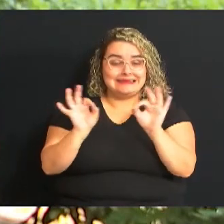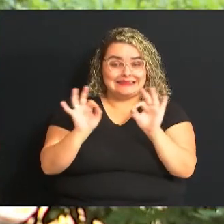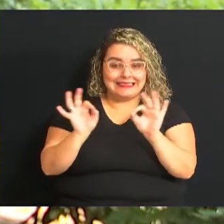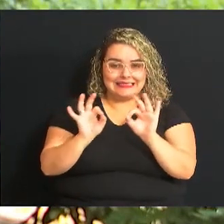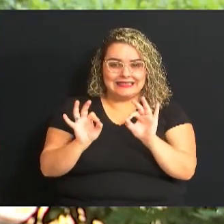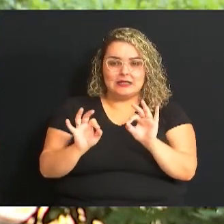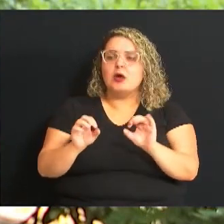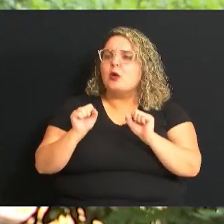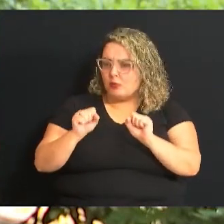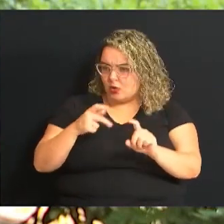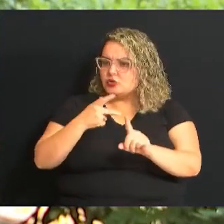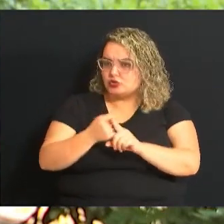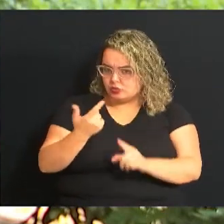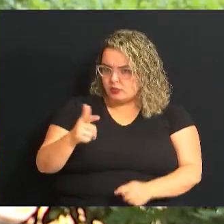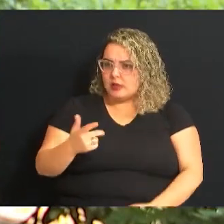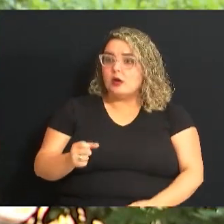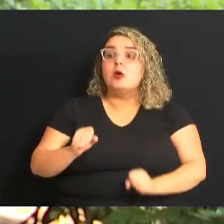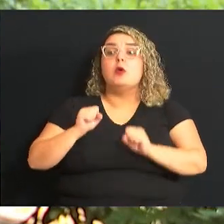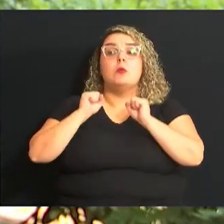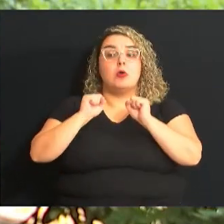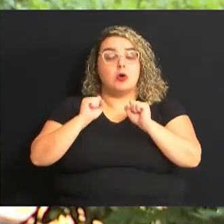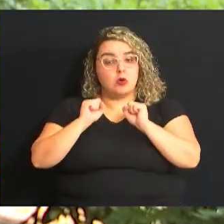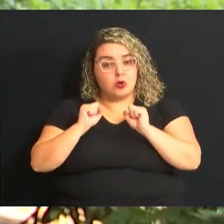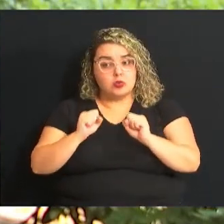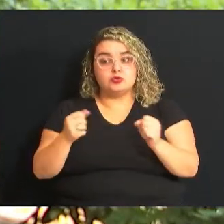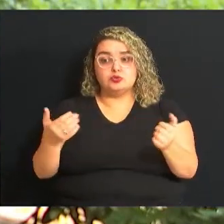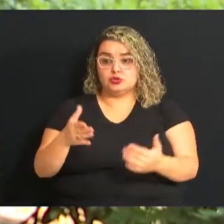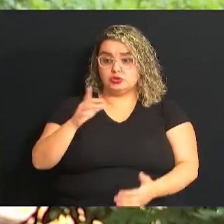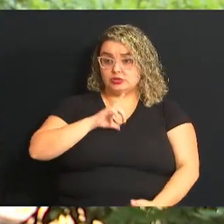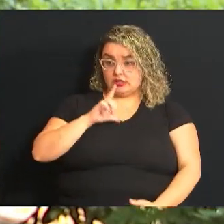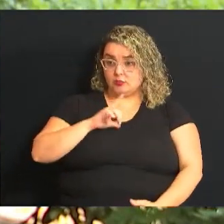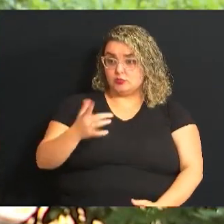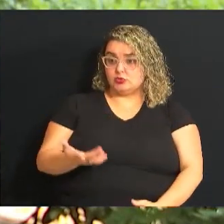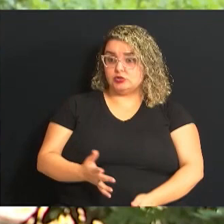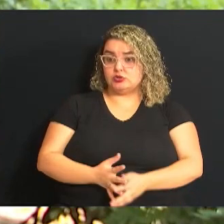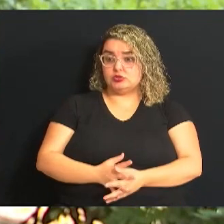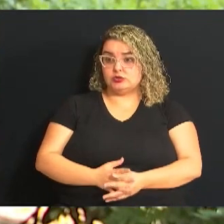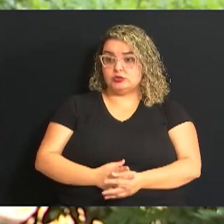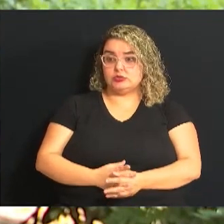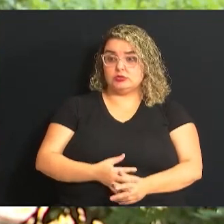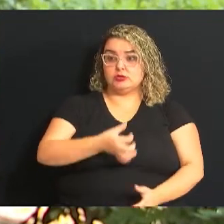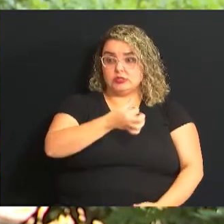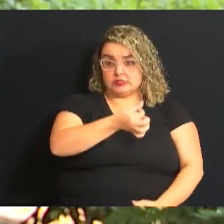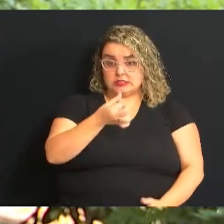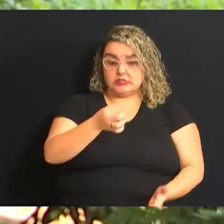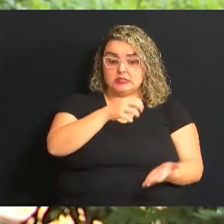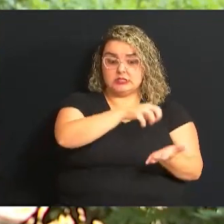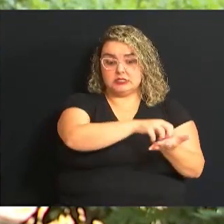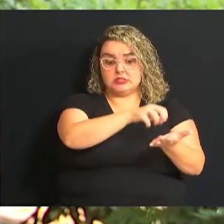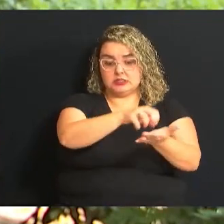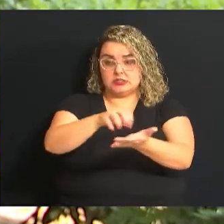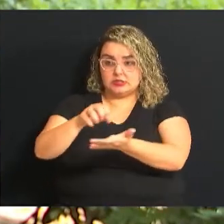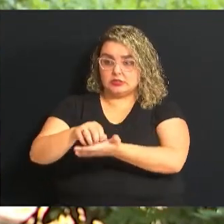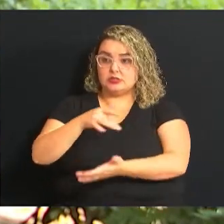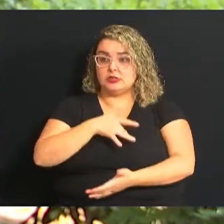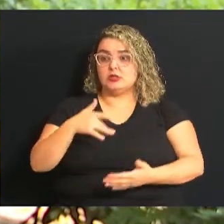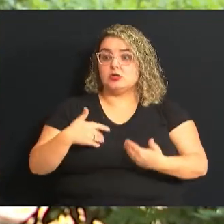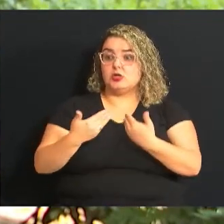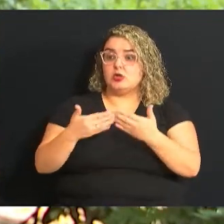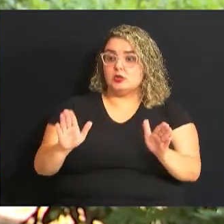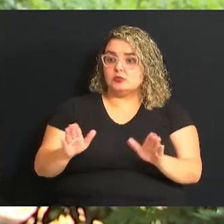tomar ainda? Dá sim. Hoje nós temos 66 centros de saúde abertos.